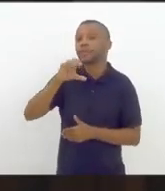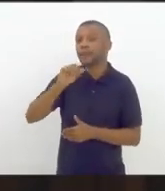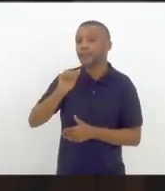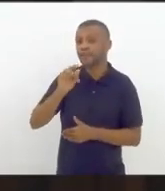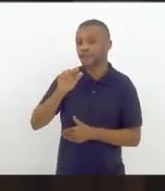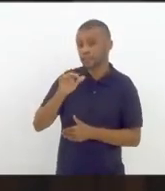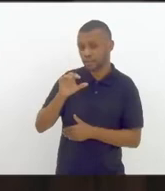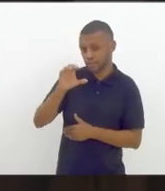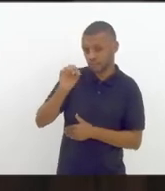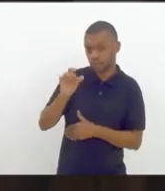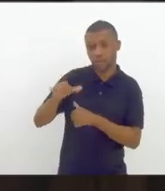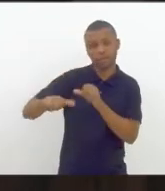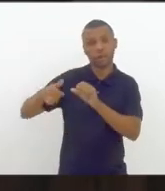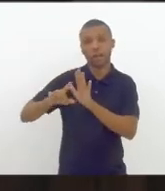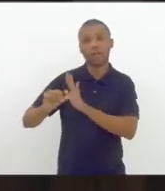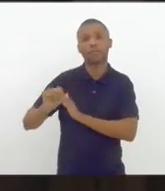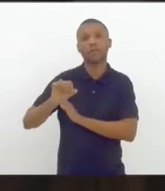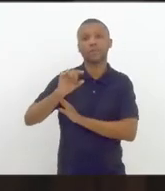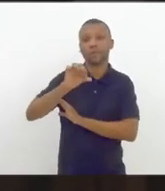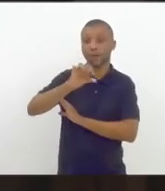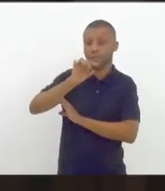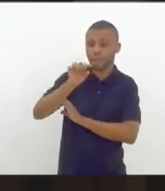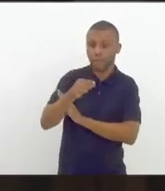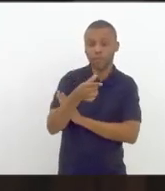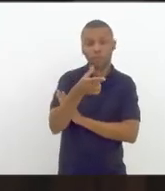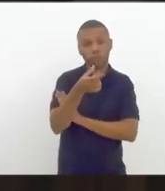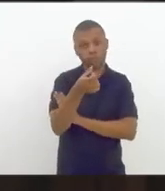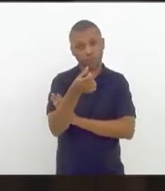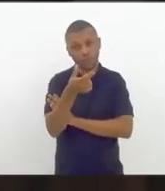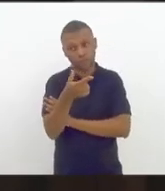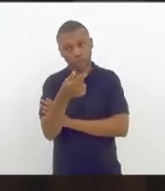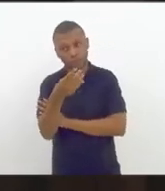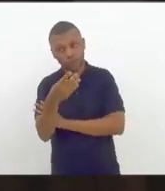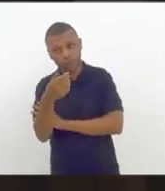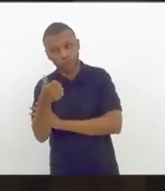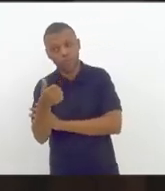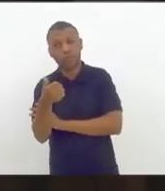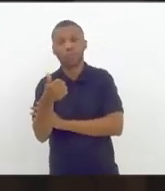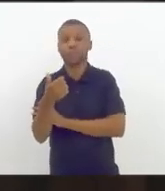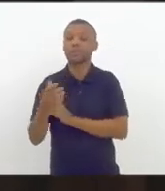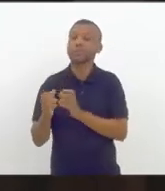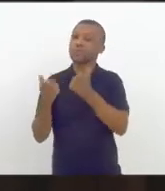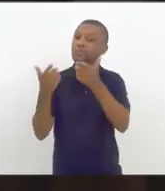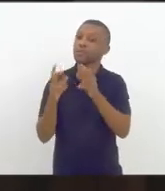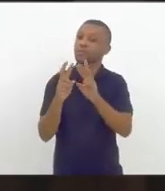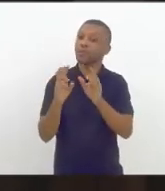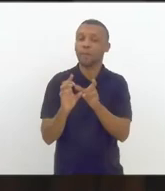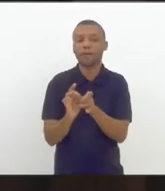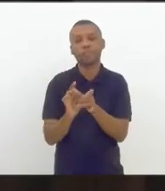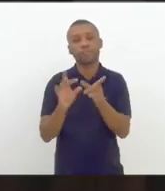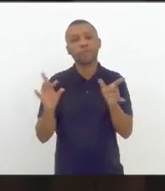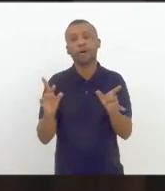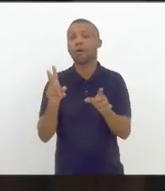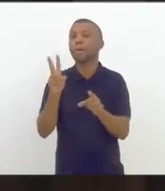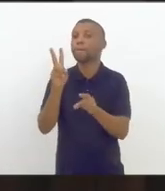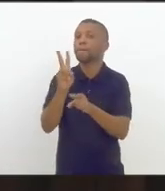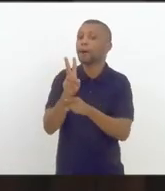lei 9.241, de 15 de abril de 21, que dispõe sobre a ampliação do programa Patrulha Maria da Penha,